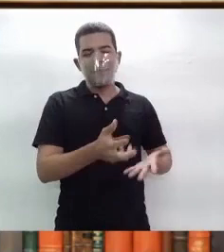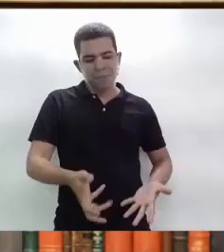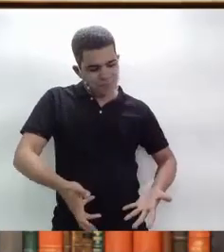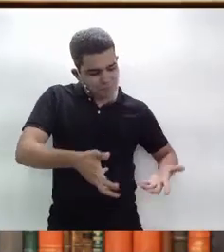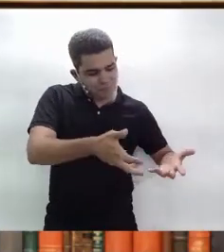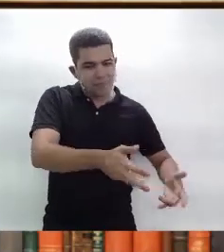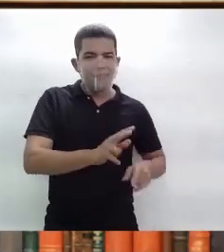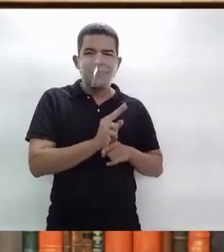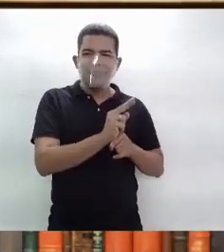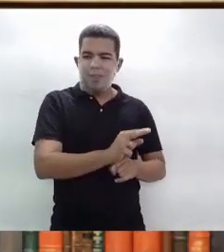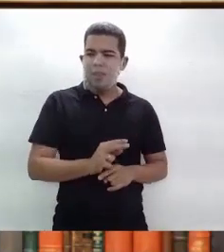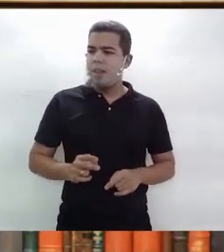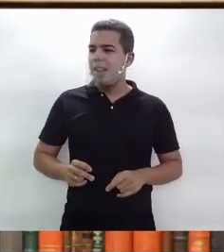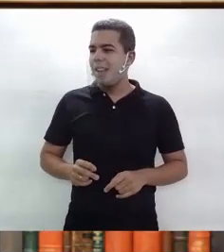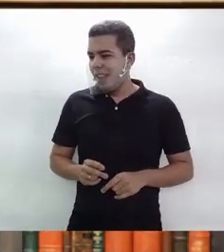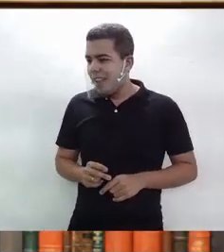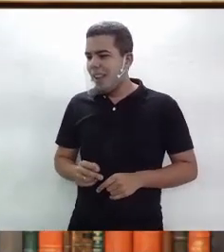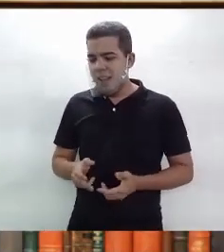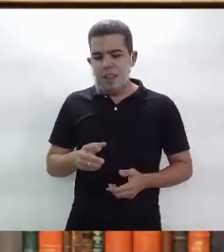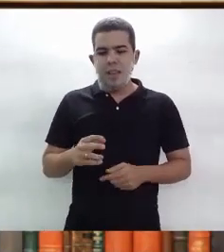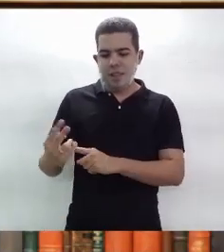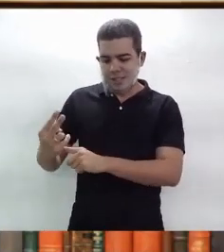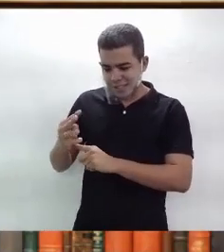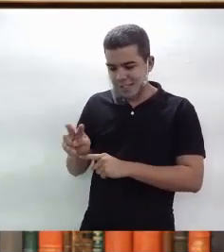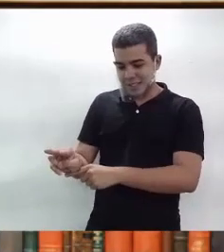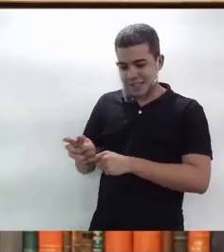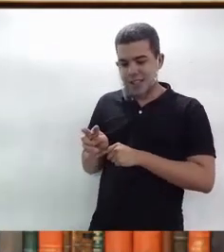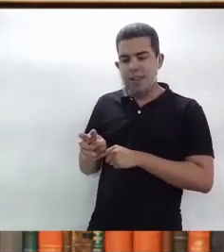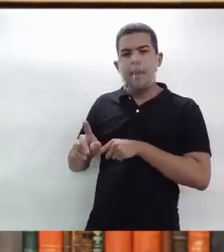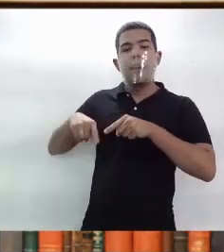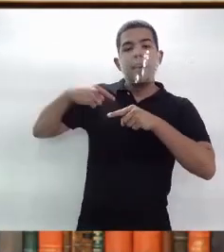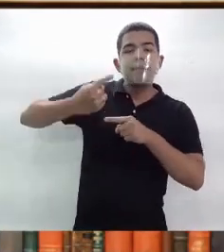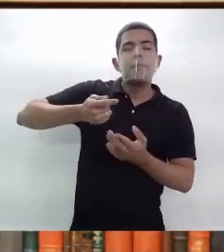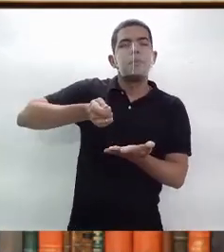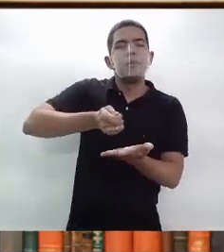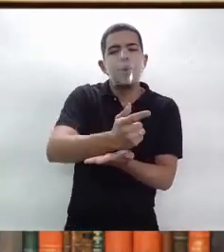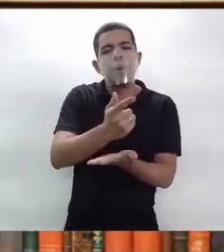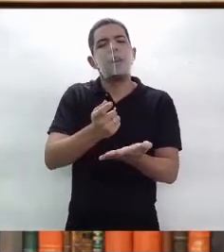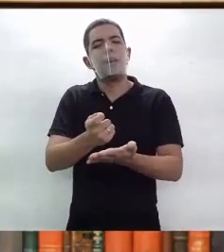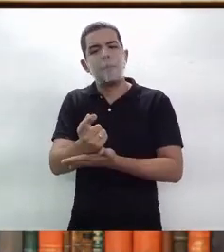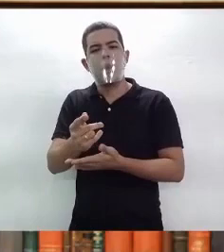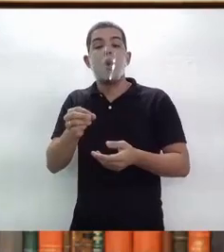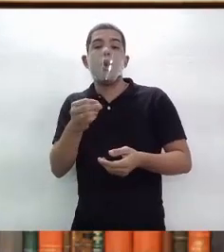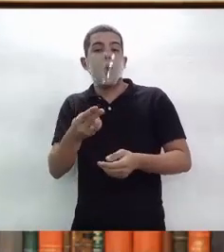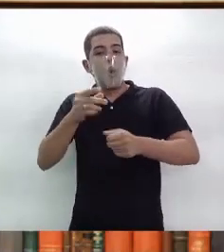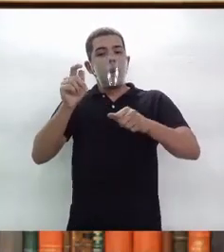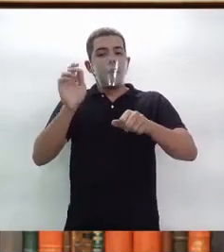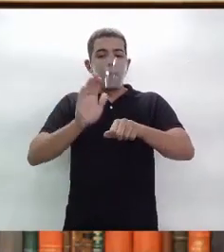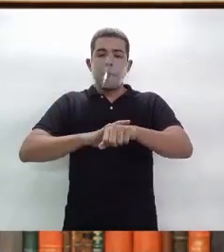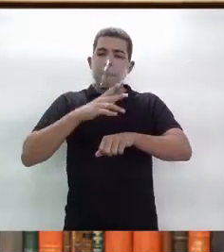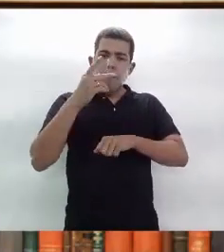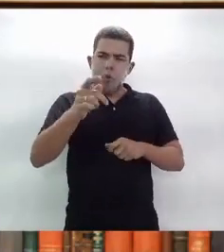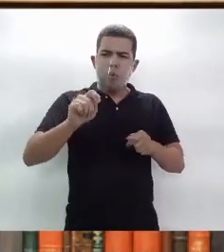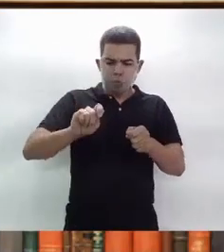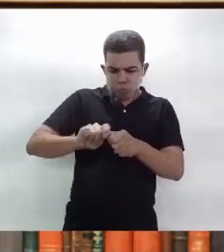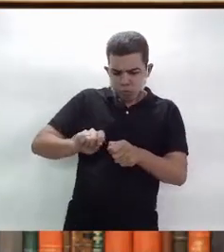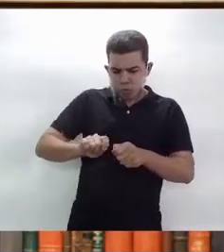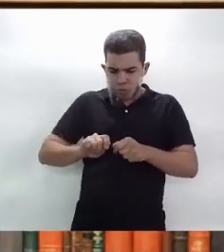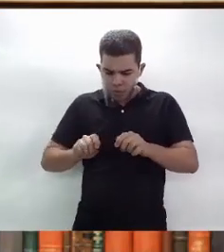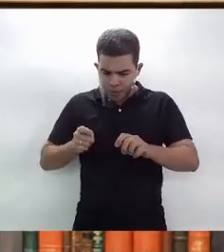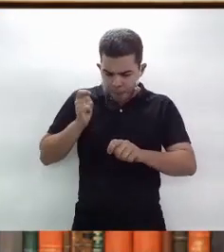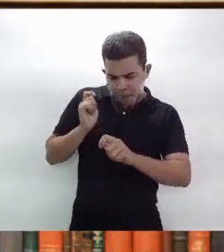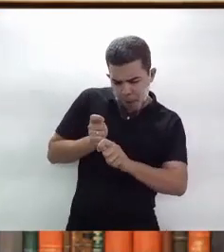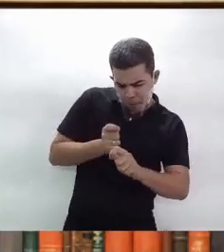num porquinho, vai comprando seus instrumentos, ou você aprende mesmo a confeccionar. Tem oficinas que ajudam a confeccionar e você participar